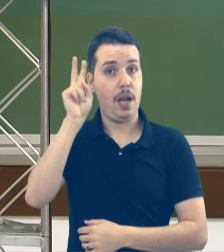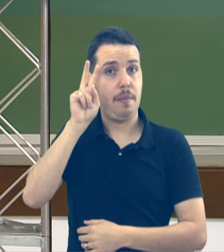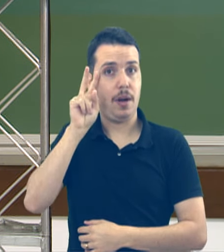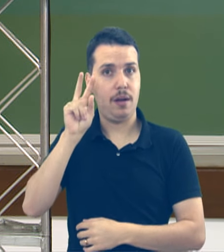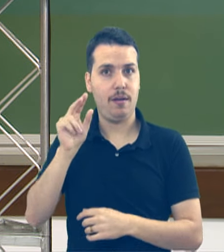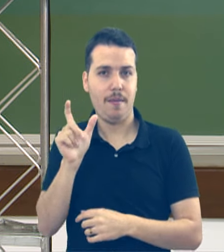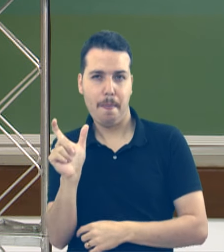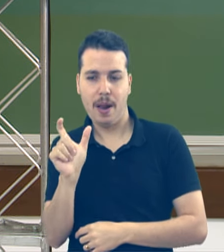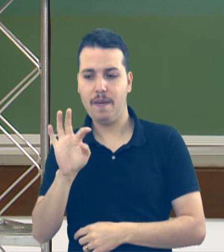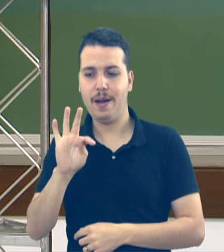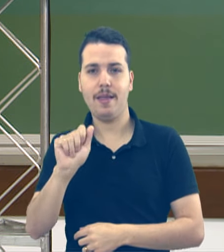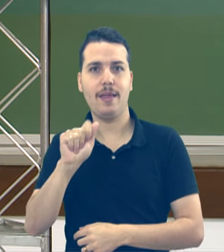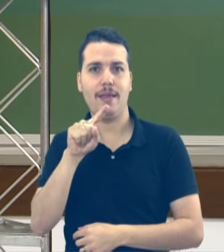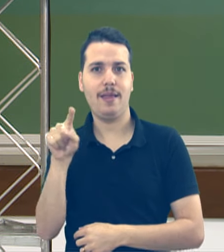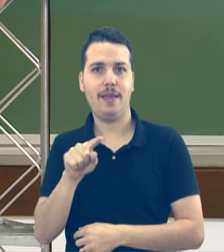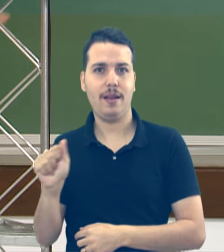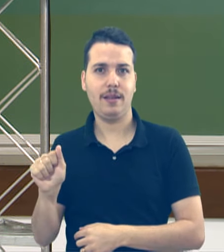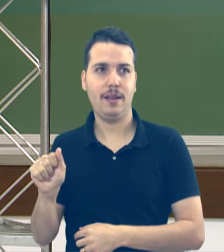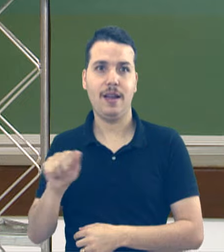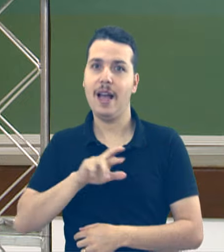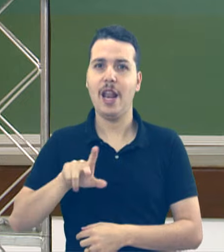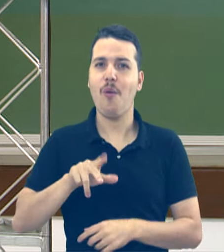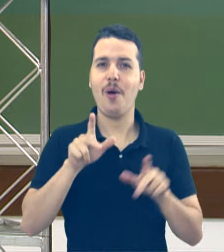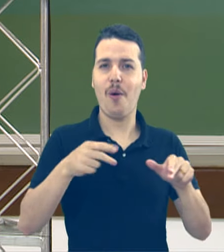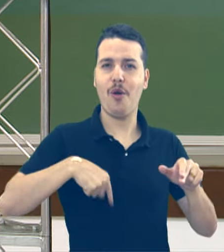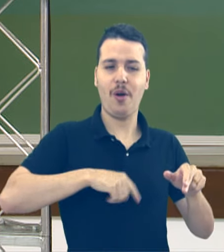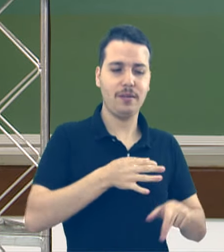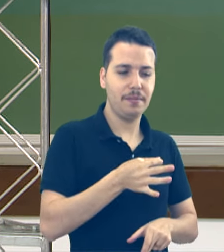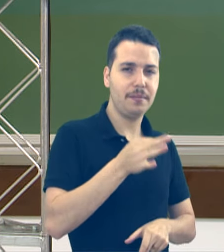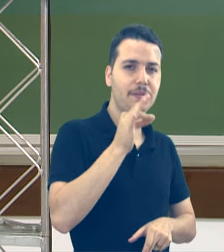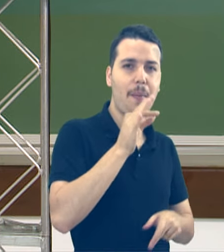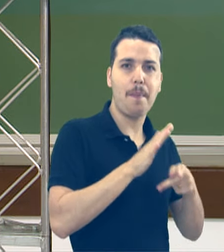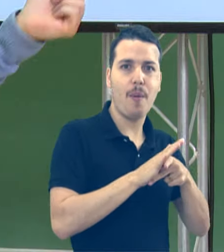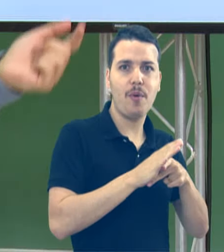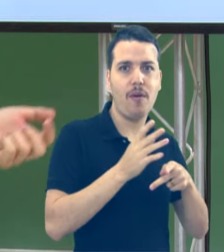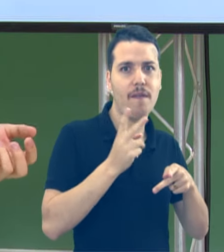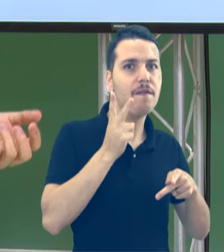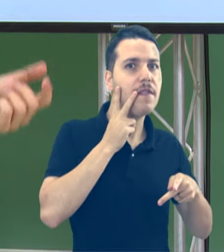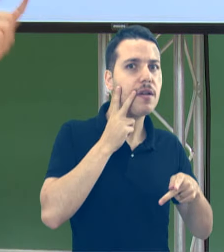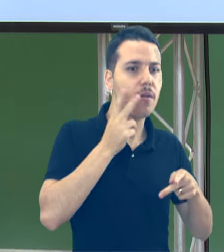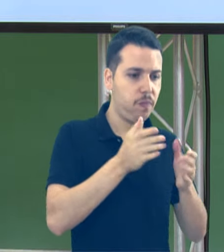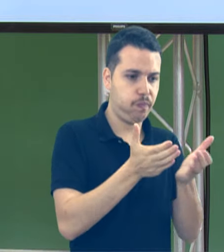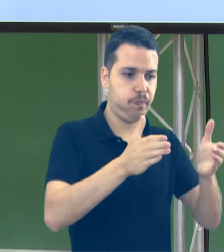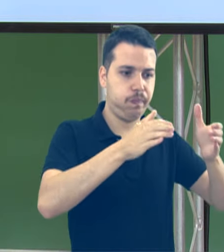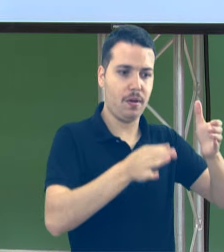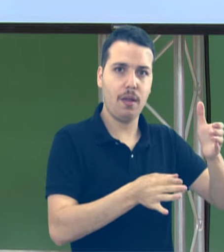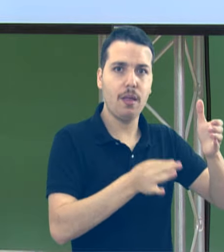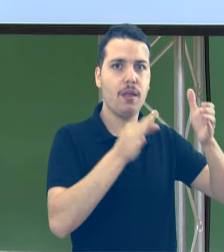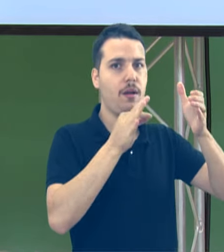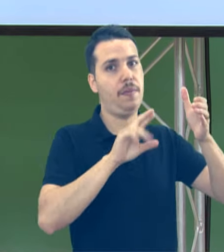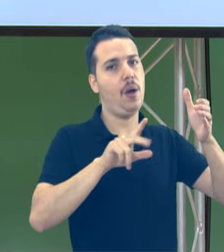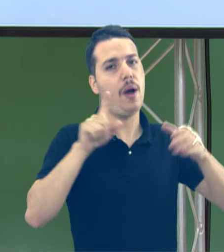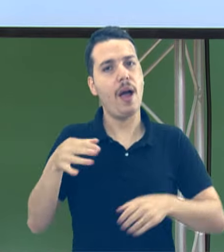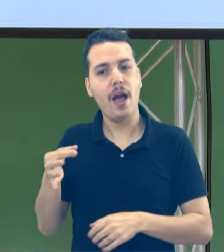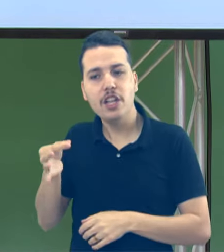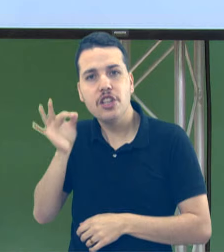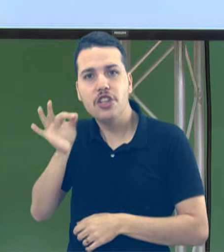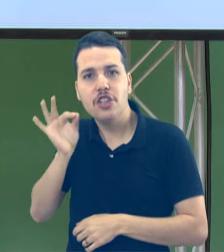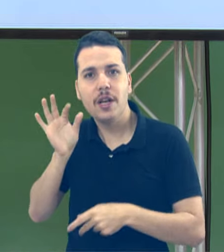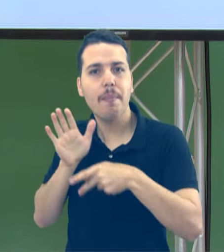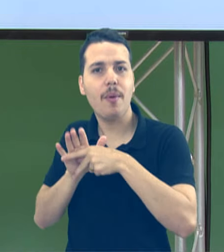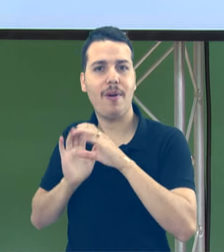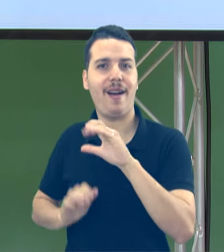aqui, taça, que não é a nossa taça de vinho, taça de champanhe. Taça, senão, é uma xícara, xícara